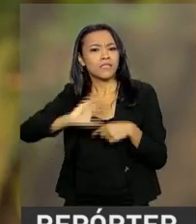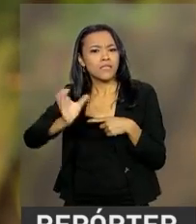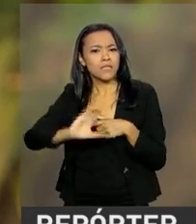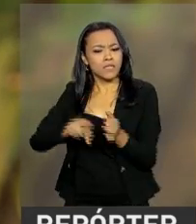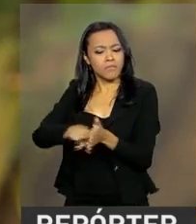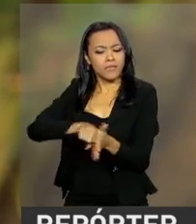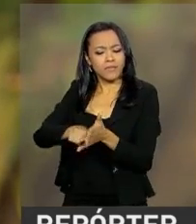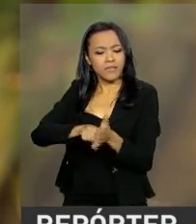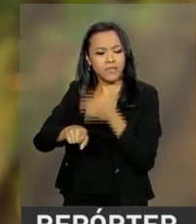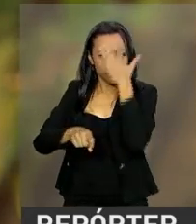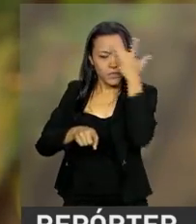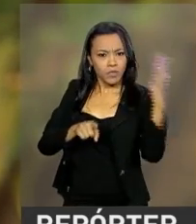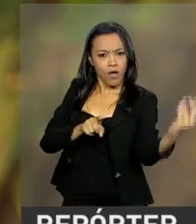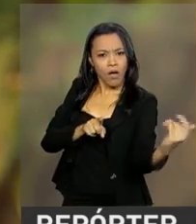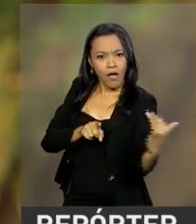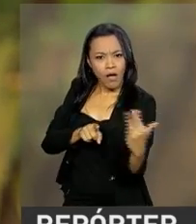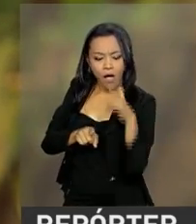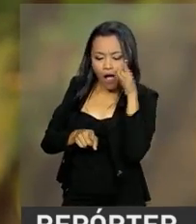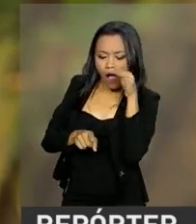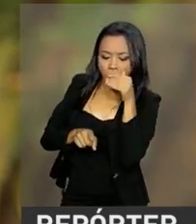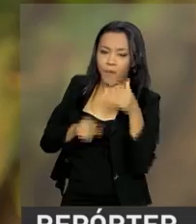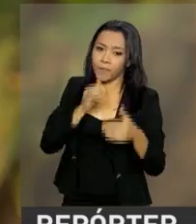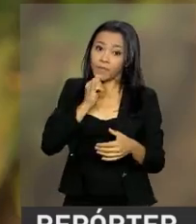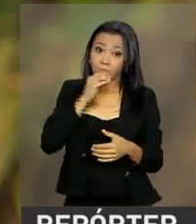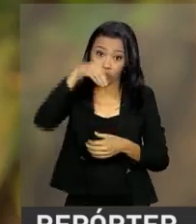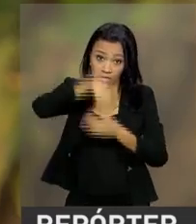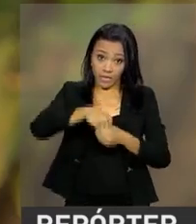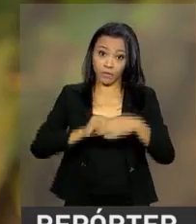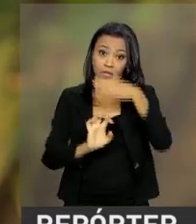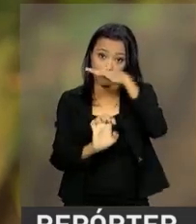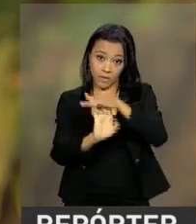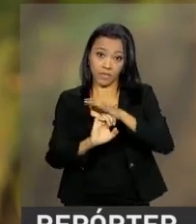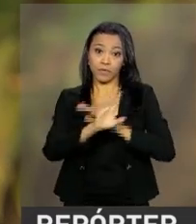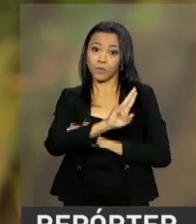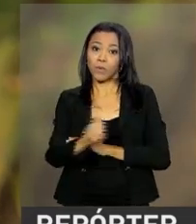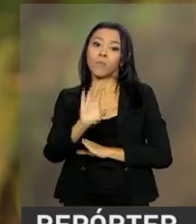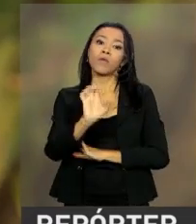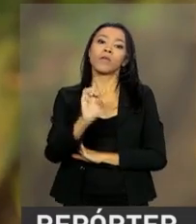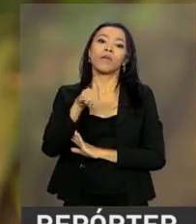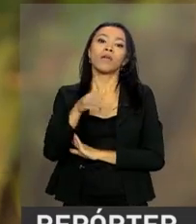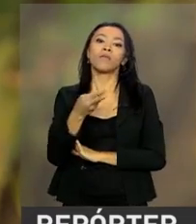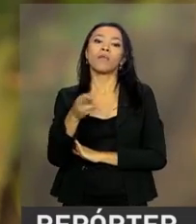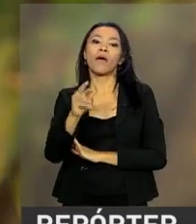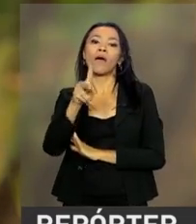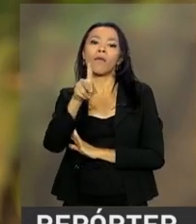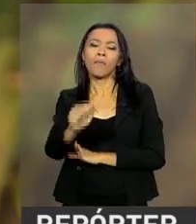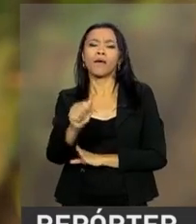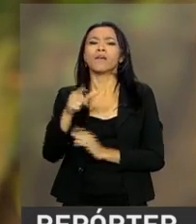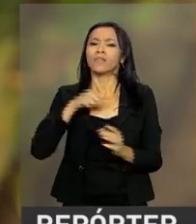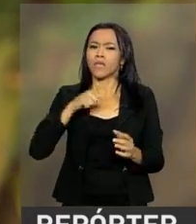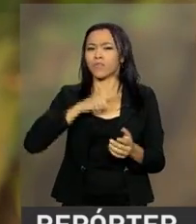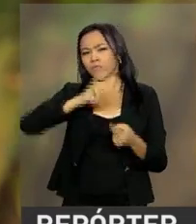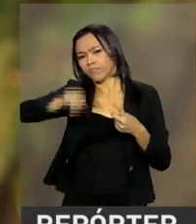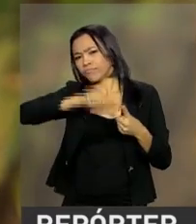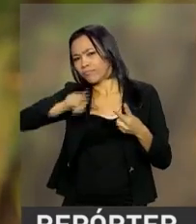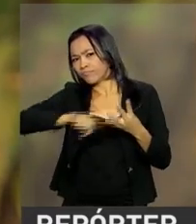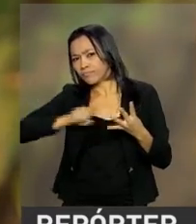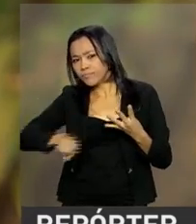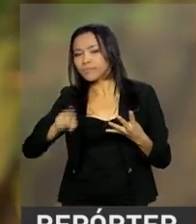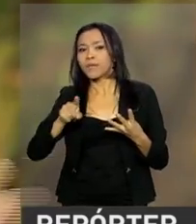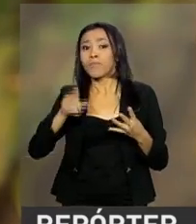das pessoas né na imbr portalas por exemplo nós estamos fazendo algumas ações durante a semana de ciência e